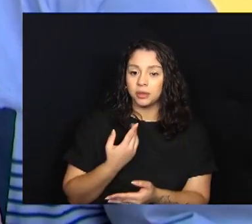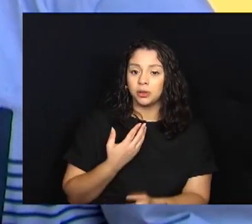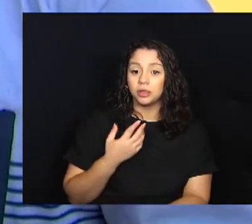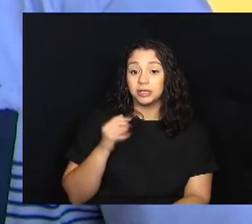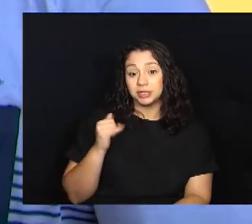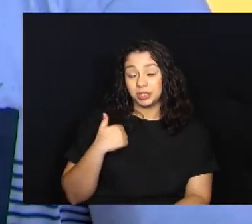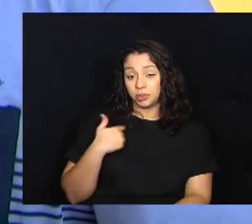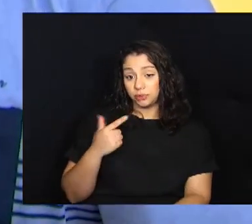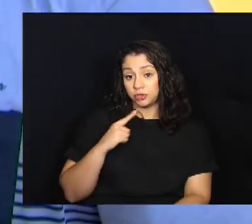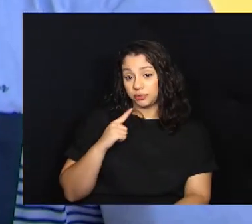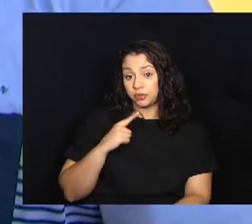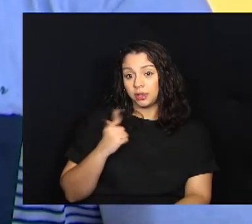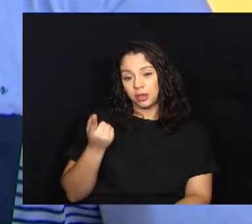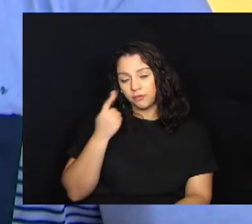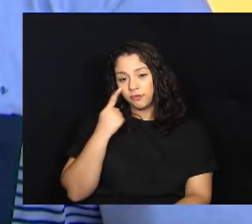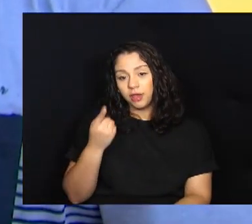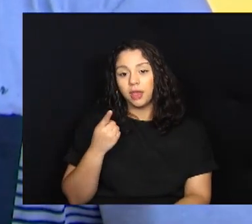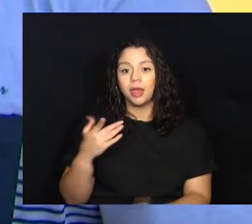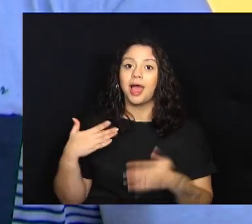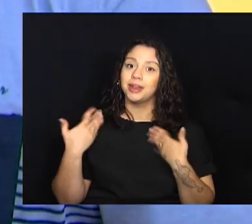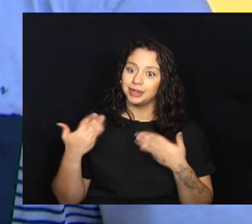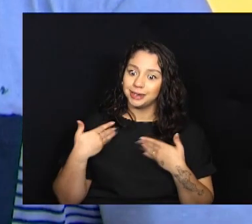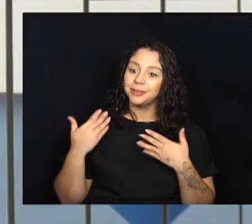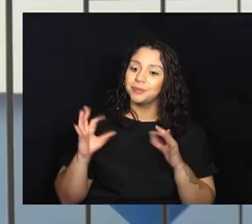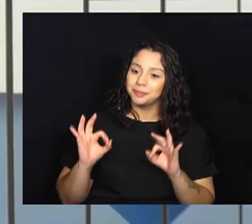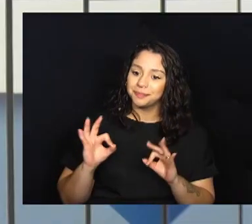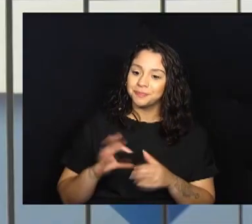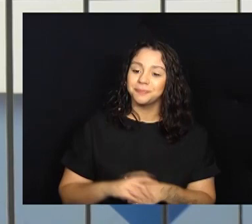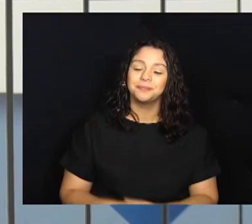quer dizer, poxa, anima, né?